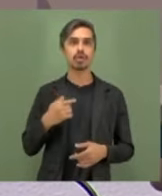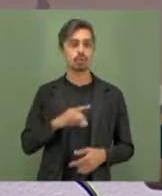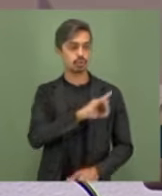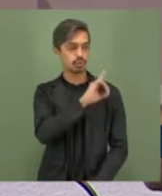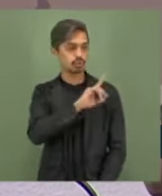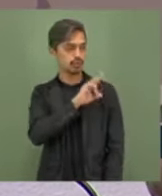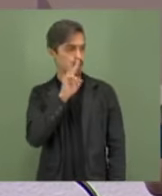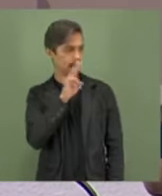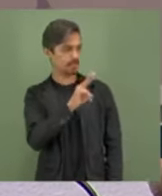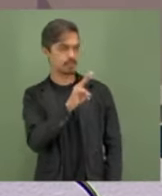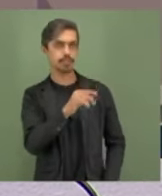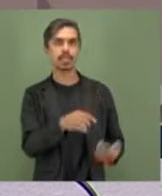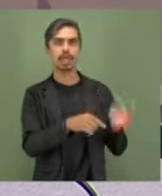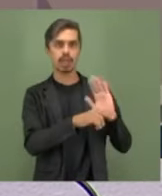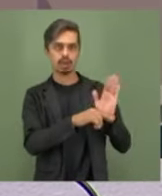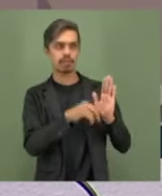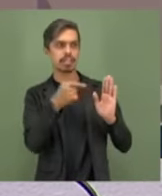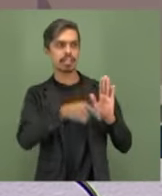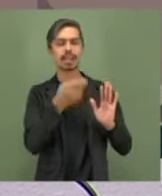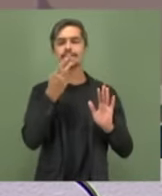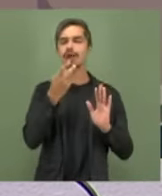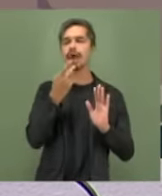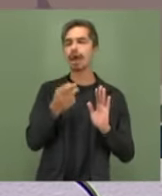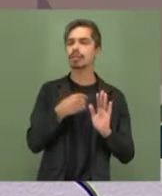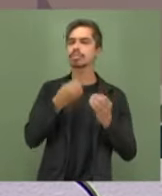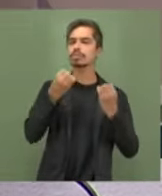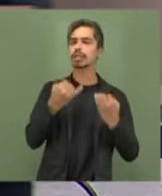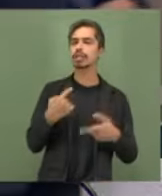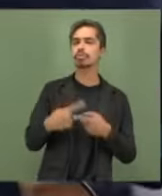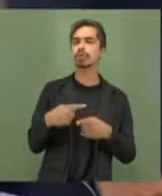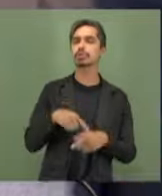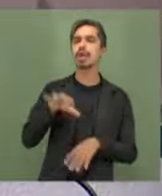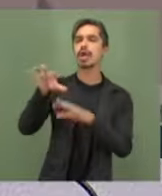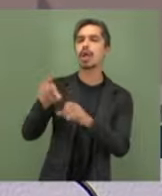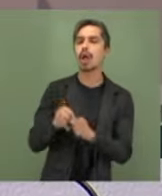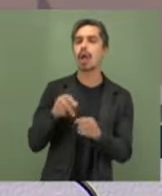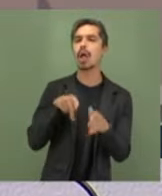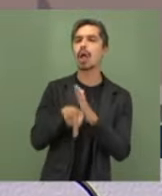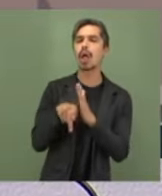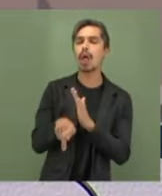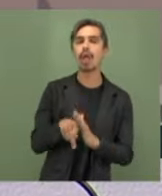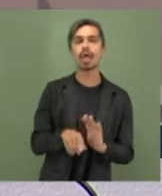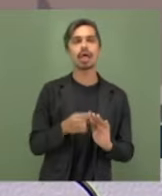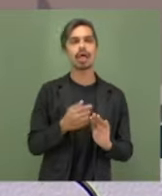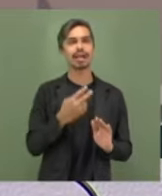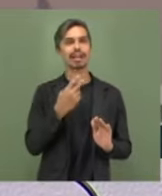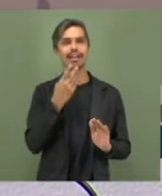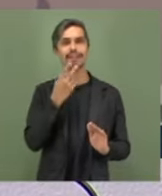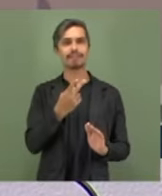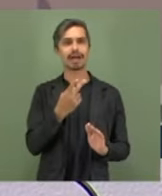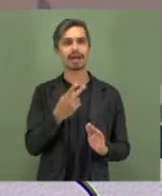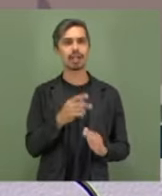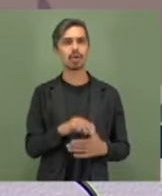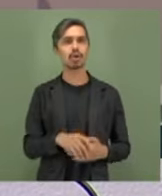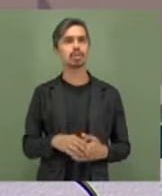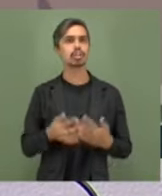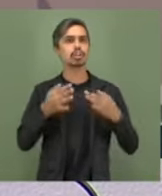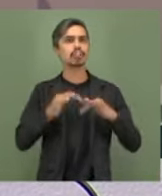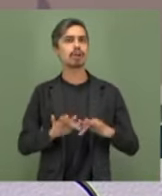assisti a essa declaração que ele esteve aqui, ele admitiu que afinal eu já estava a ser monitorizado